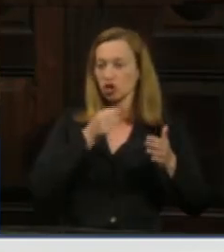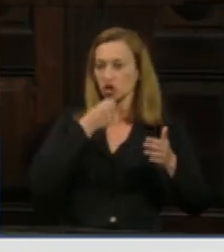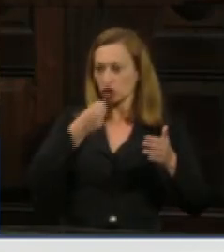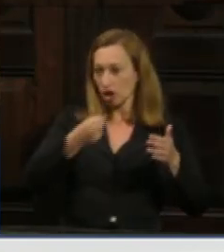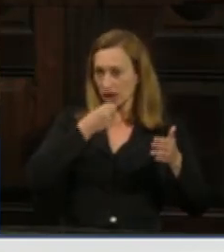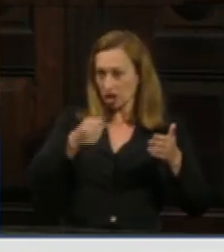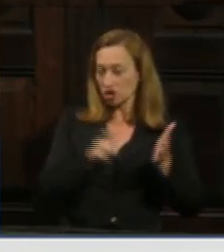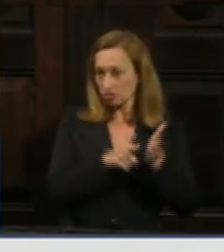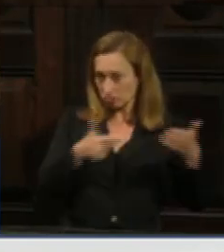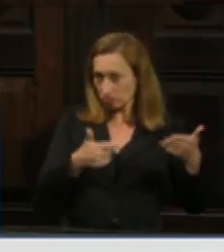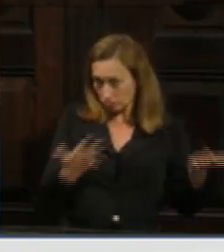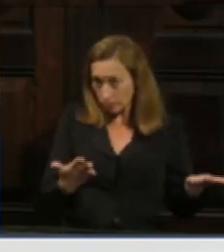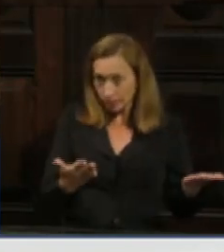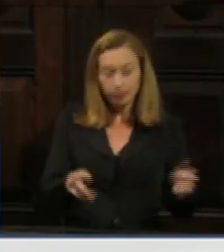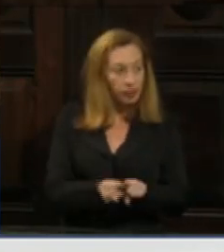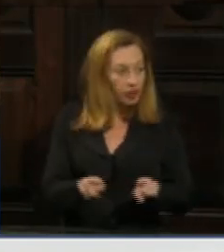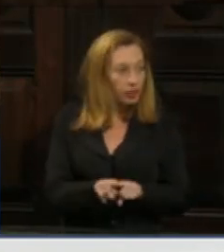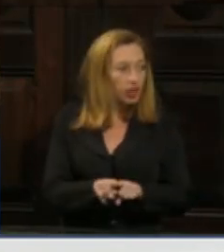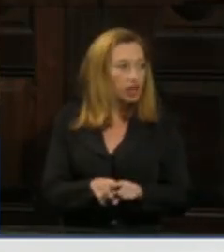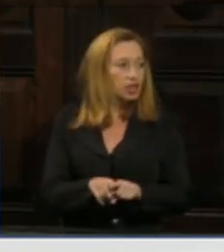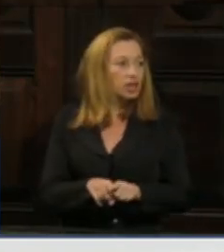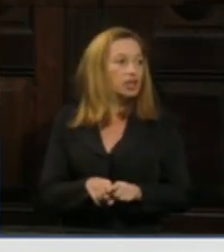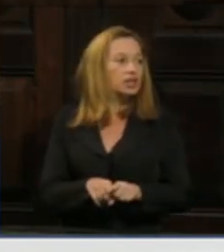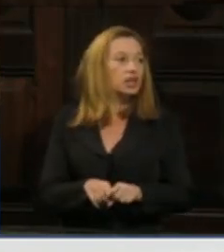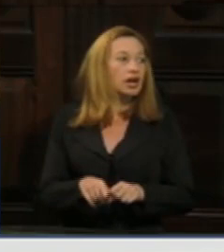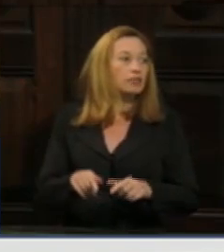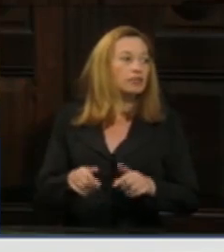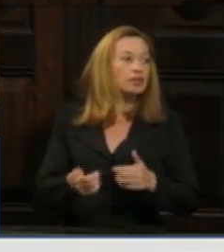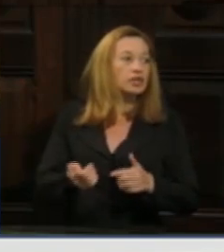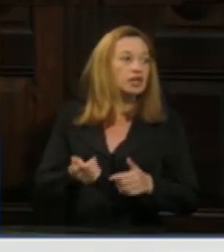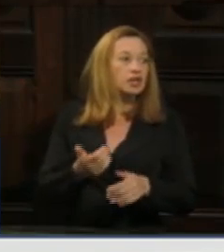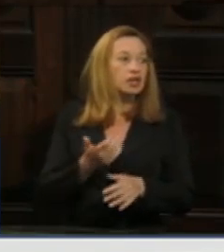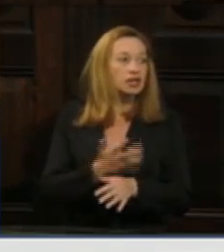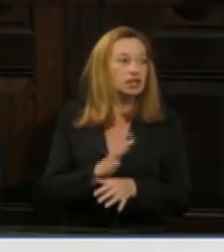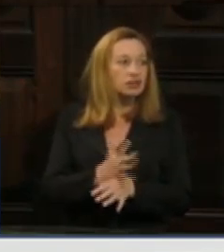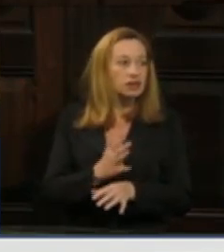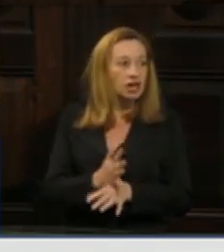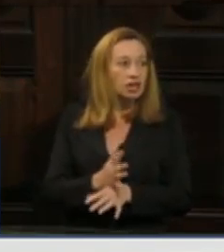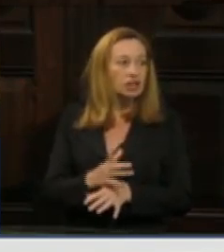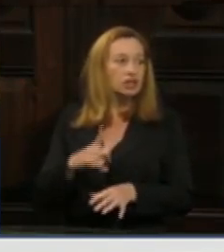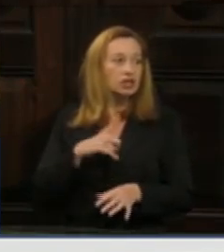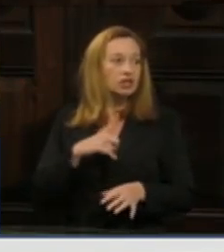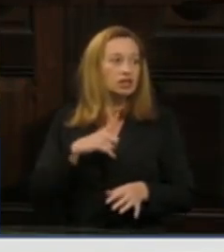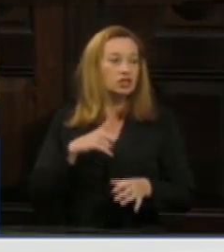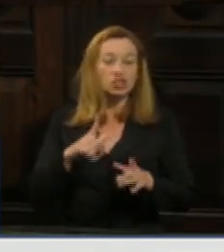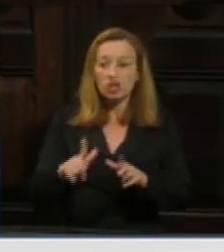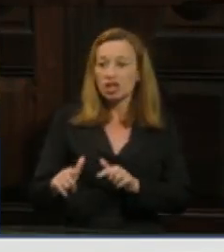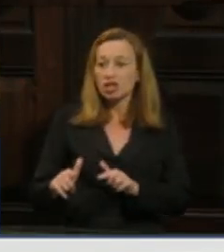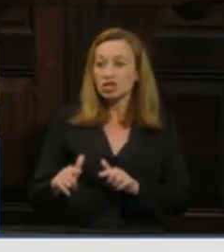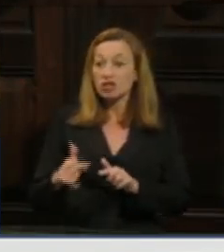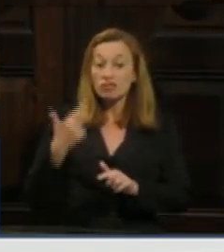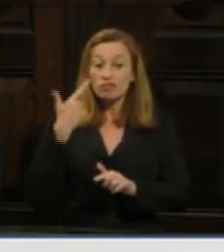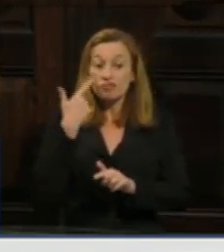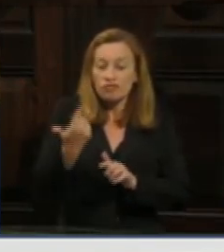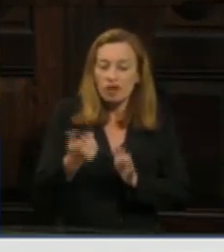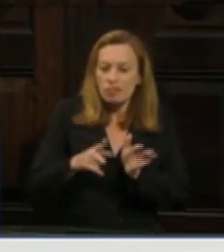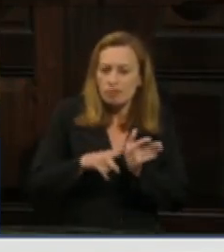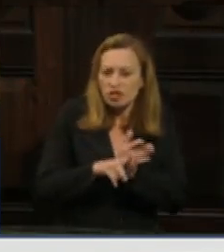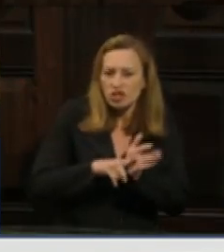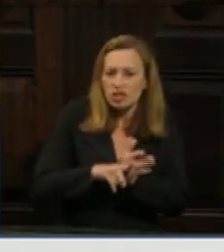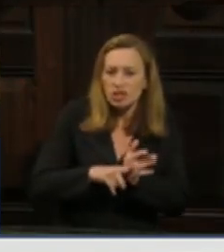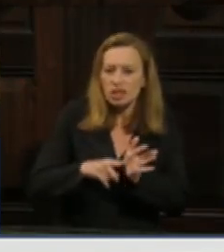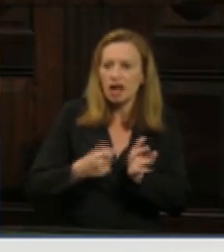de... Olha, se eu faço, vou pegar como exemplo o doutor Giulianelli, se no dia anterior eu tenho algum tipo de